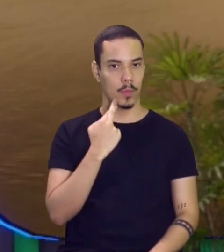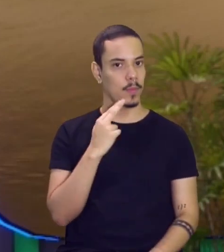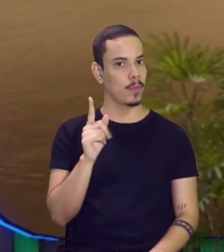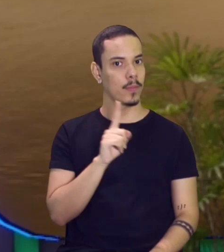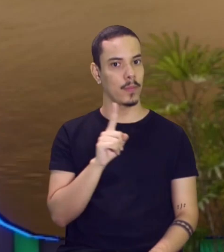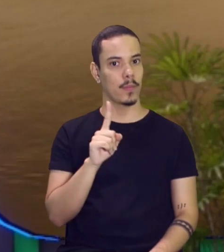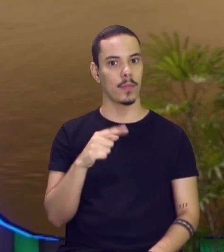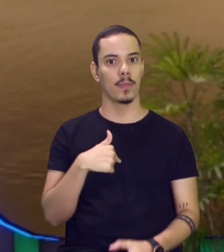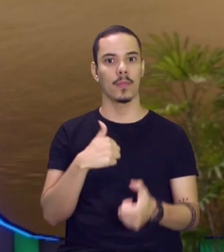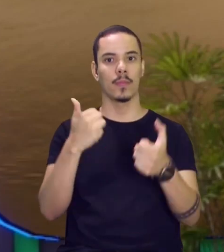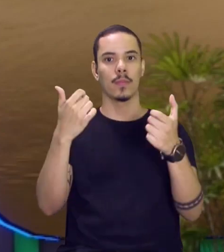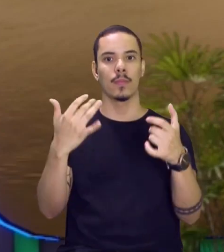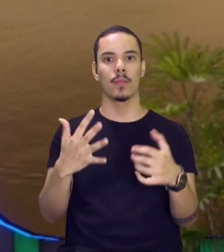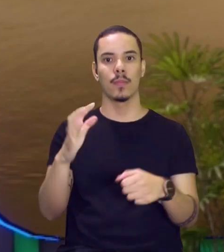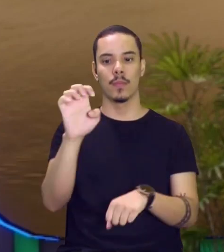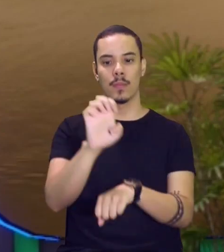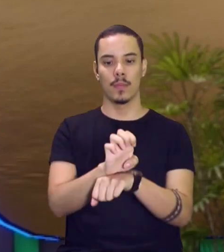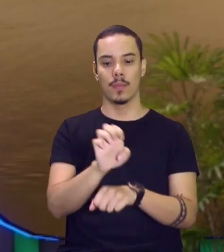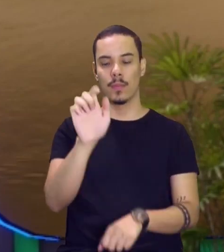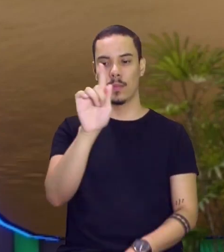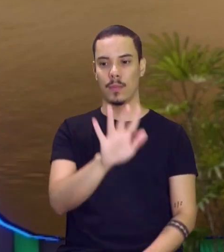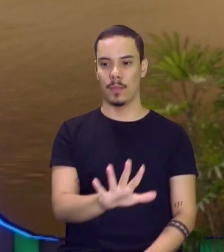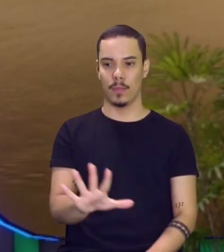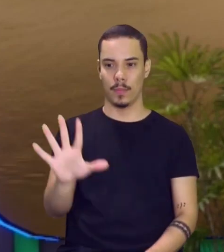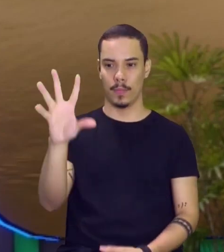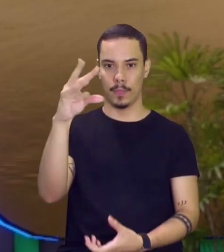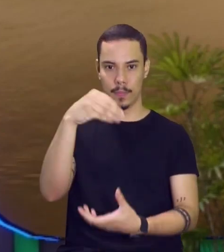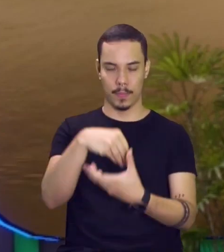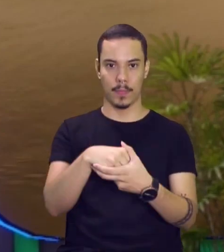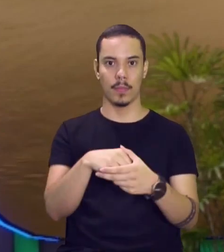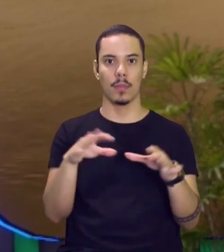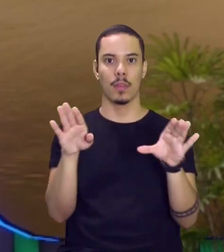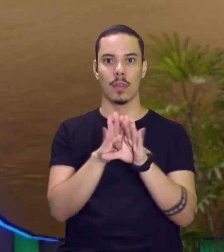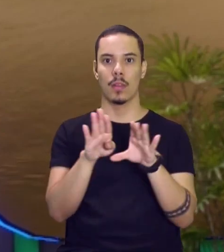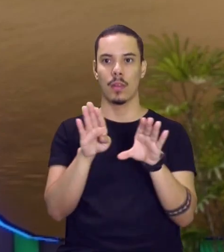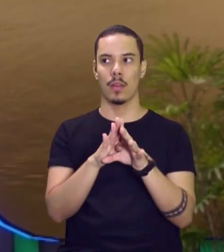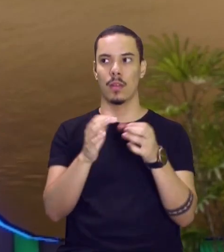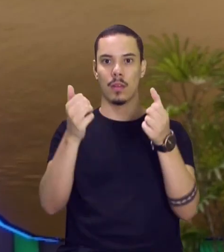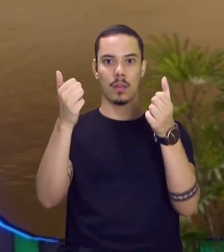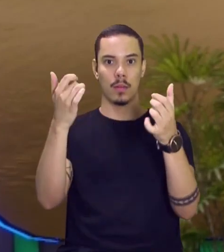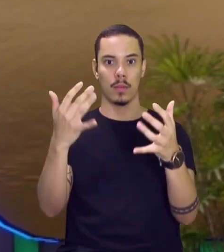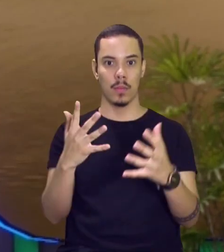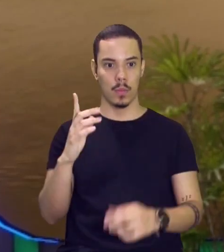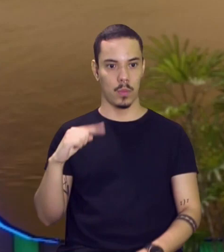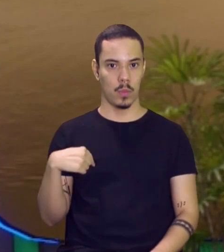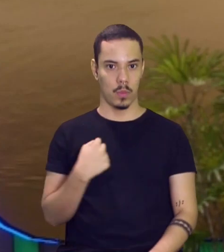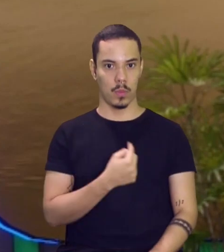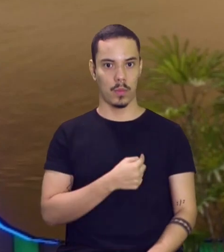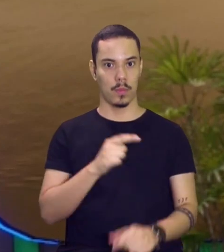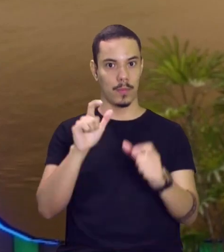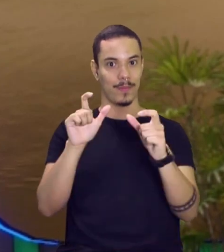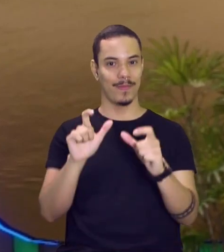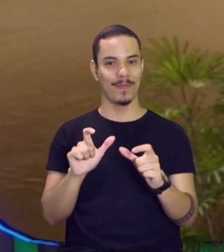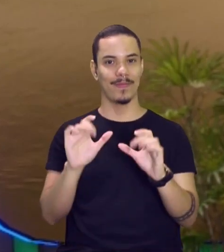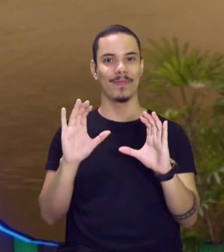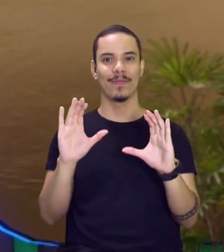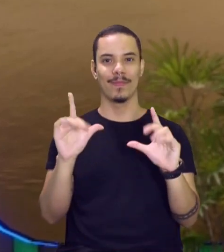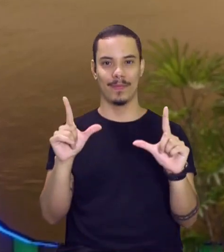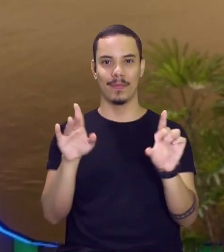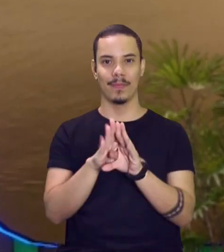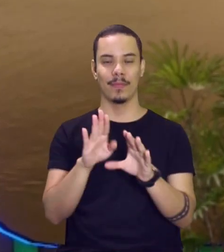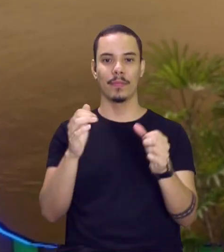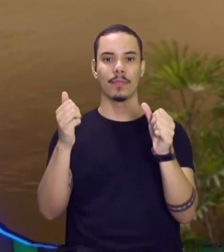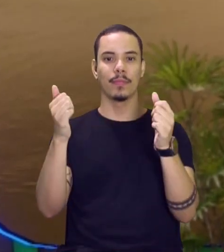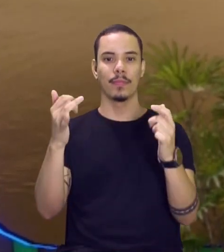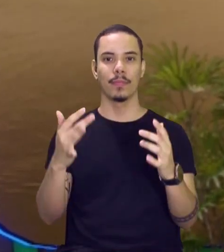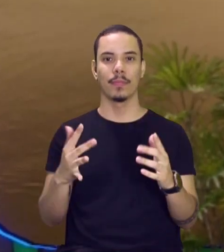de território como estado. Nós iremos falar do nosso lugar. Claro que nós estamos falando aqui